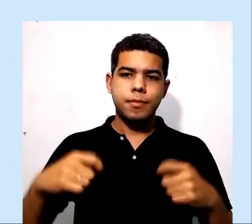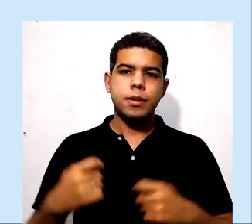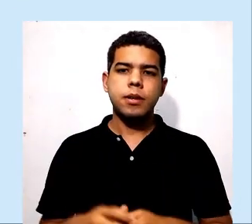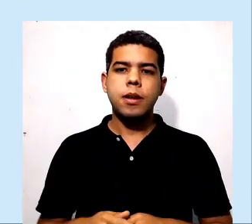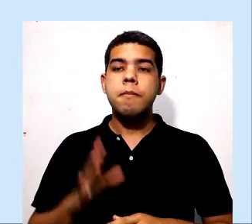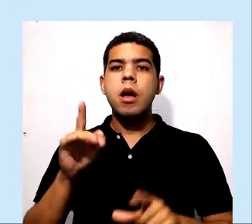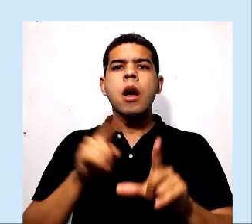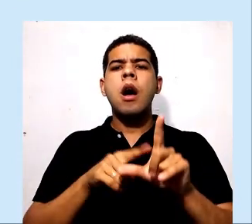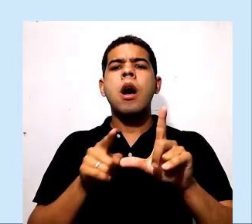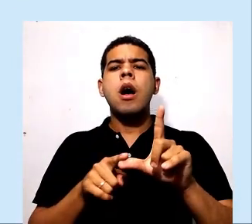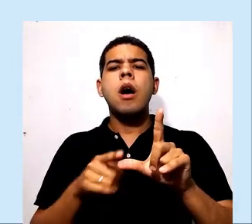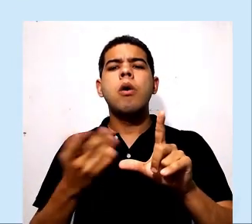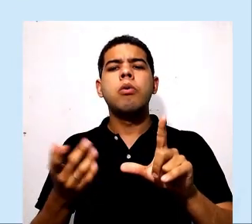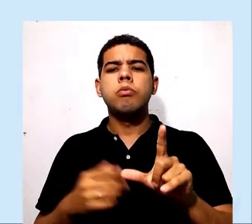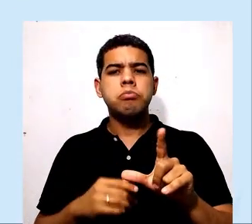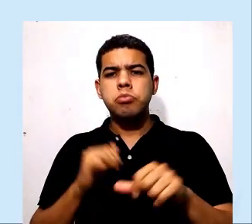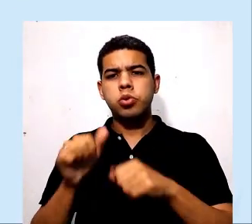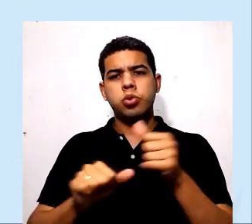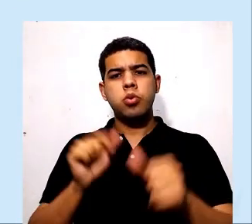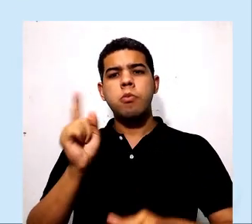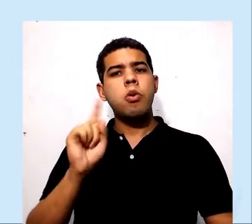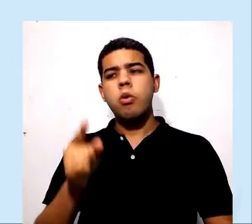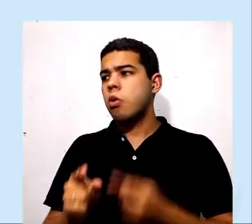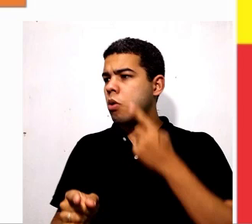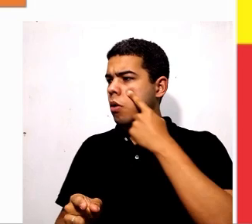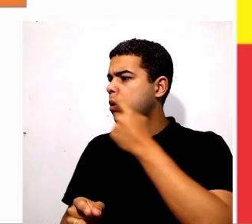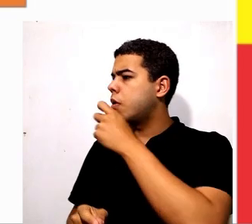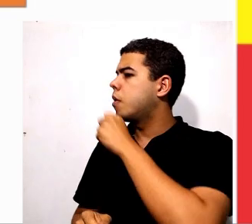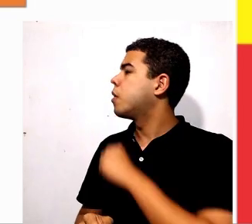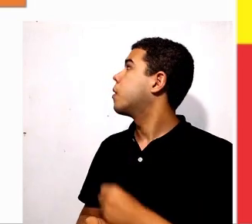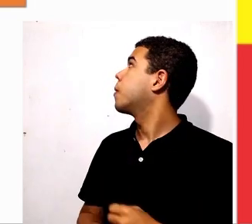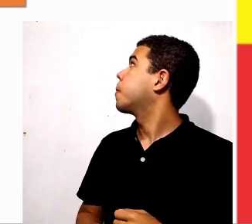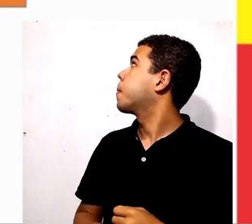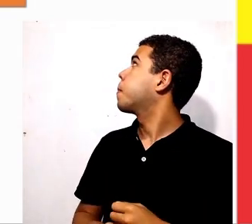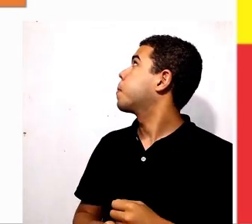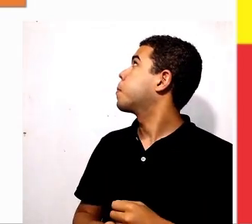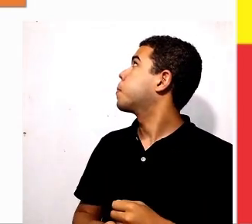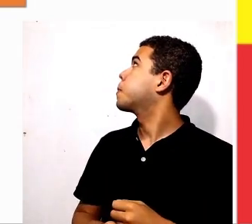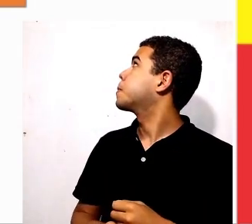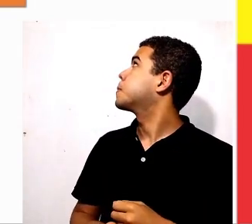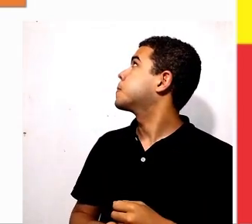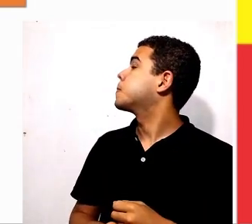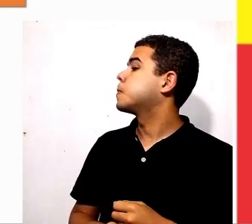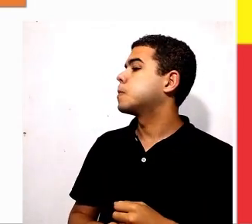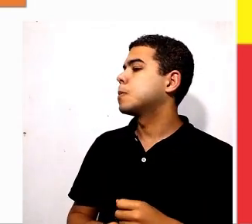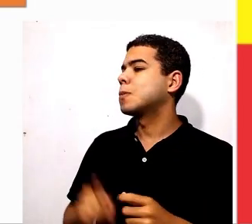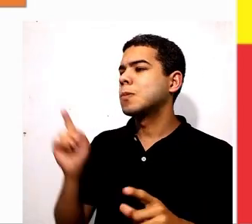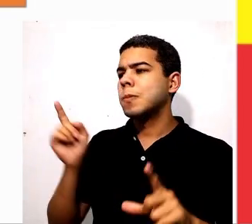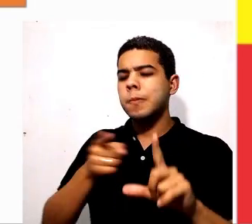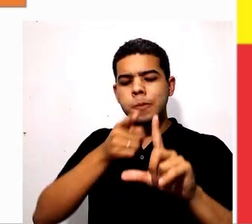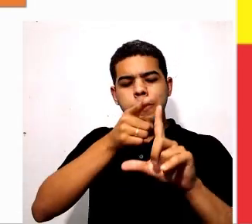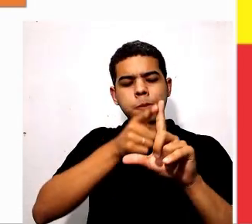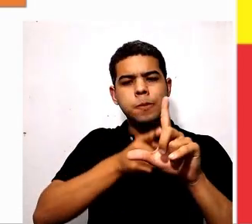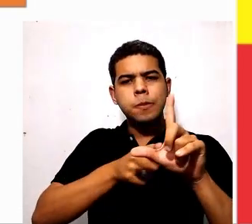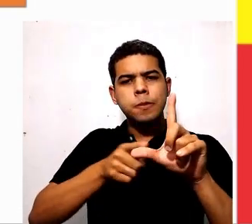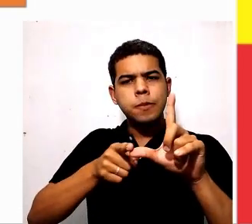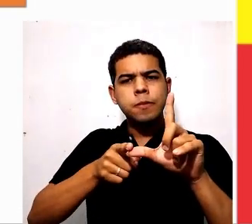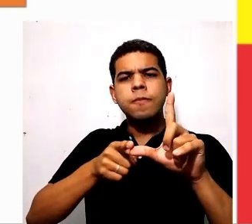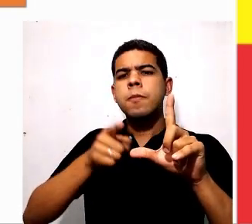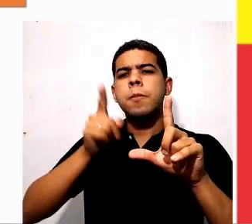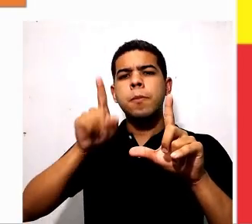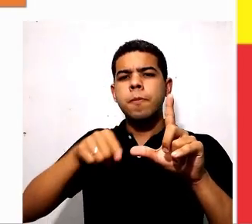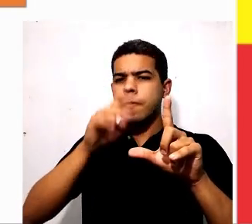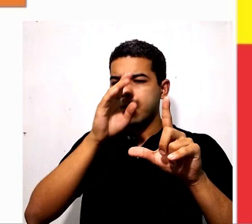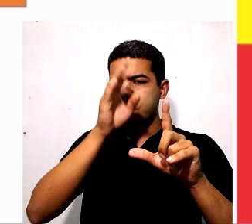por 2. E o ângulo? Não muda. Veja aí na tela de vocês. Esse ângulo que é um L, que é um ângulo